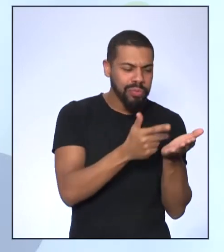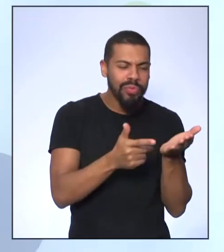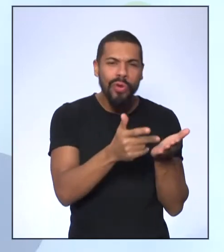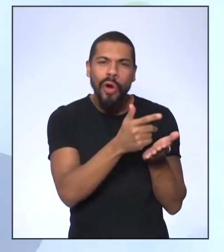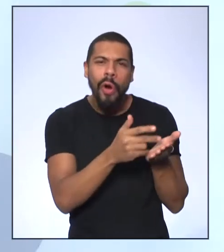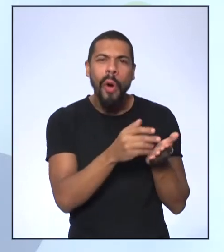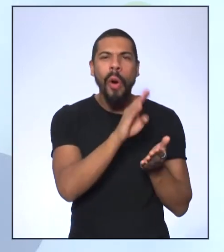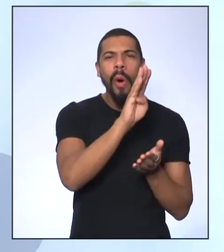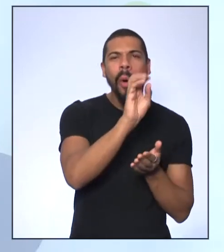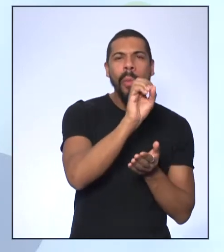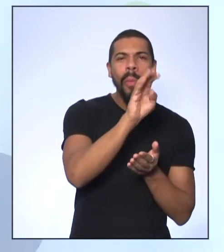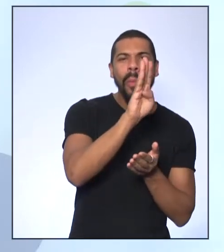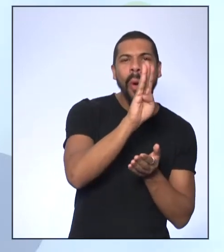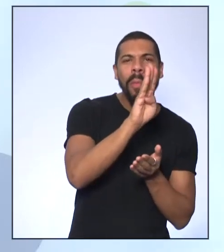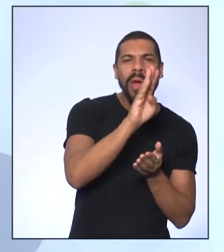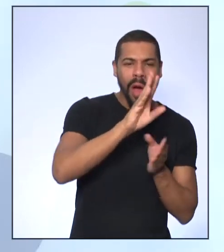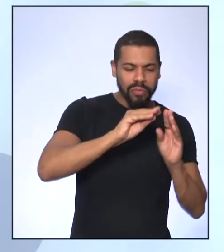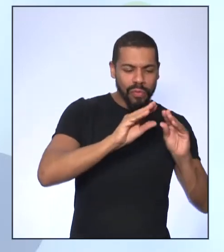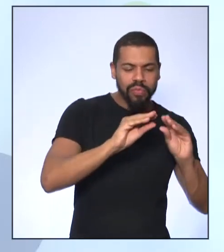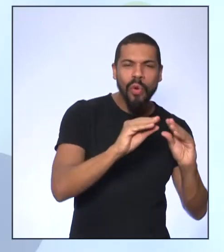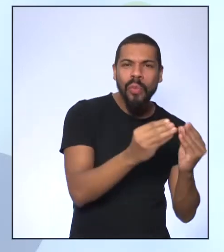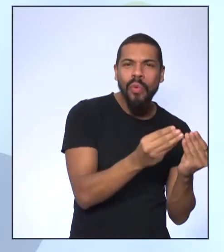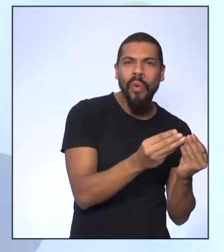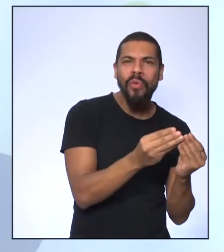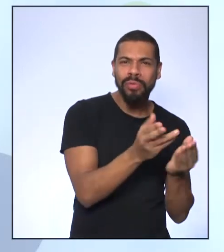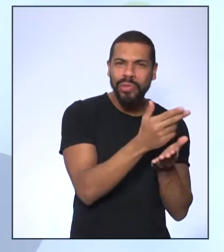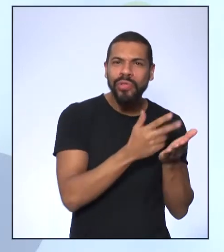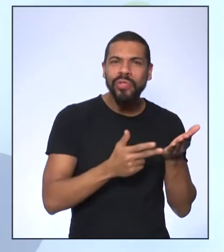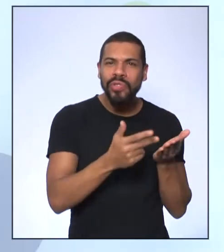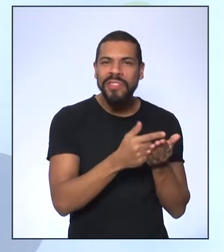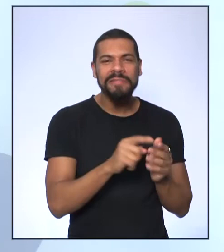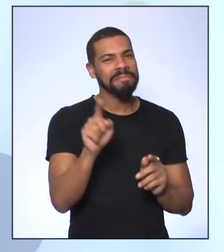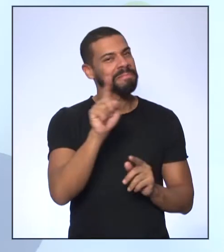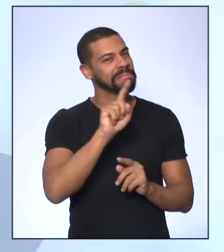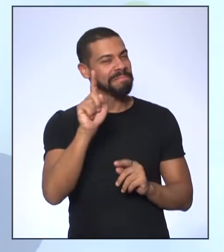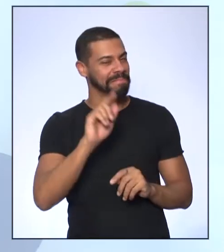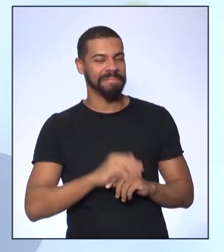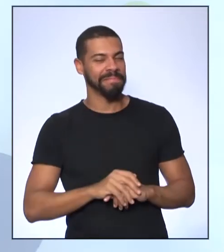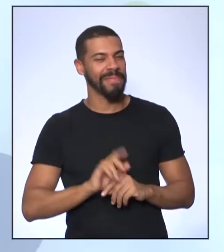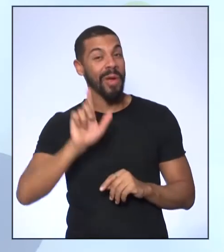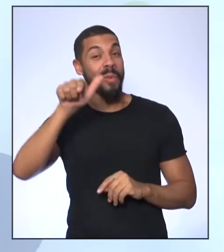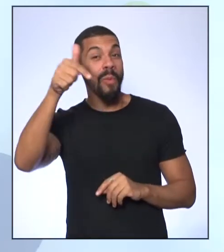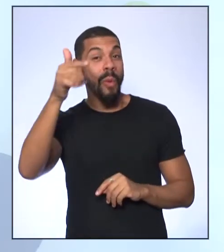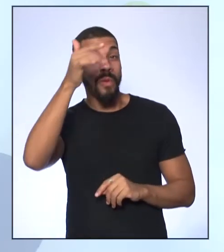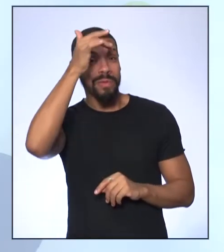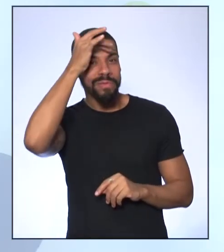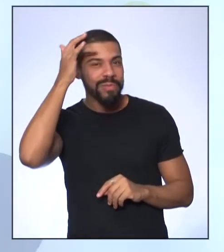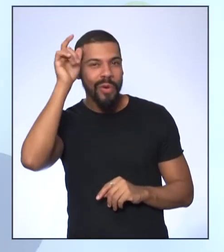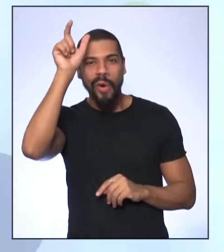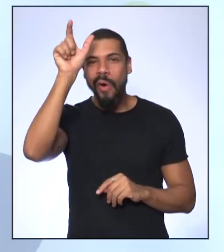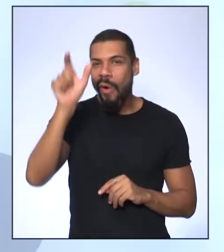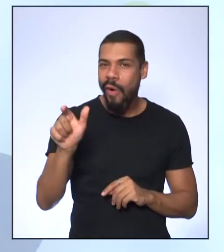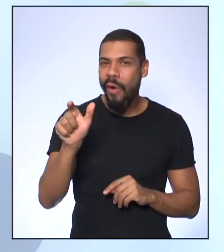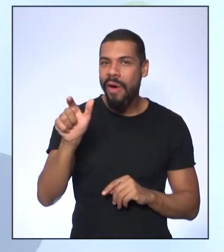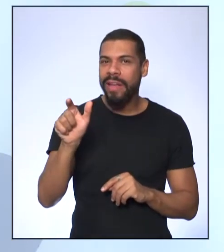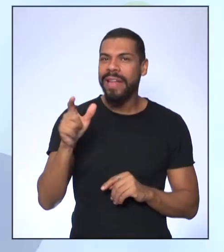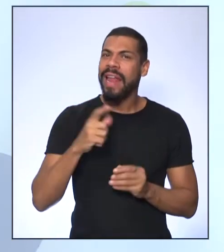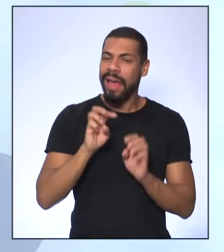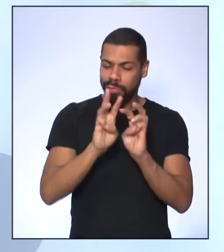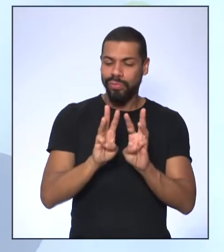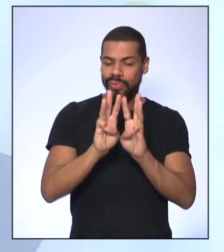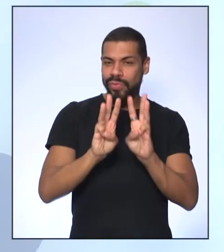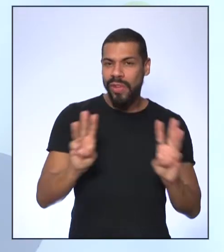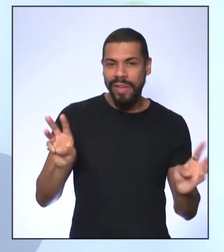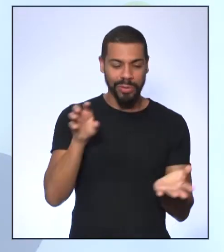personagem. É um outro personagem que surgiu na pandemia também. Ele nasce no meio da pandemia. É o personagem que está lá no site do Centro